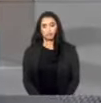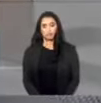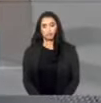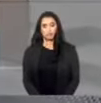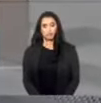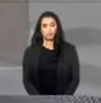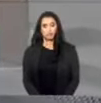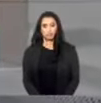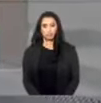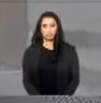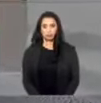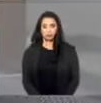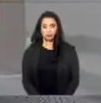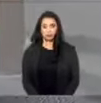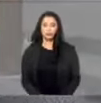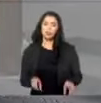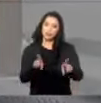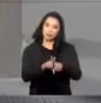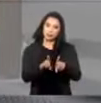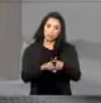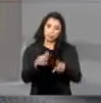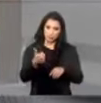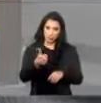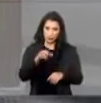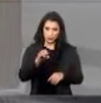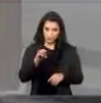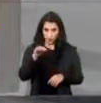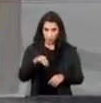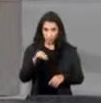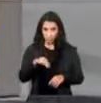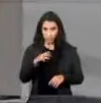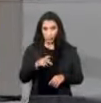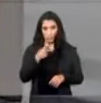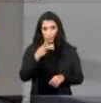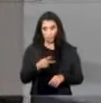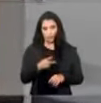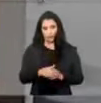O senhor também tem até 10 minutos para se pronunciar e está com a palavra. Muito obrigado.